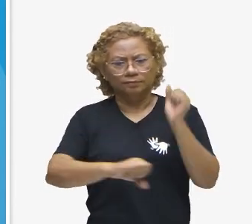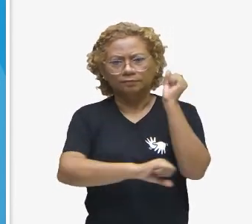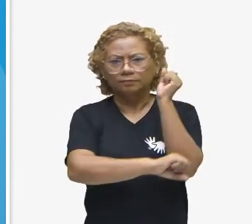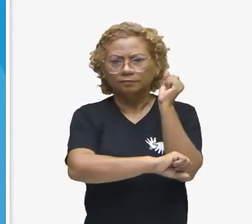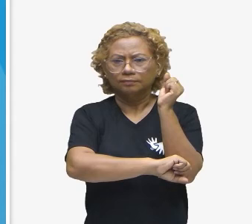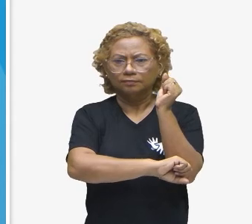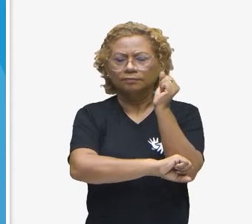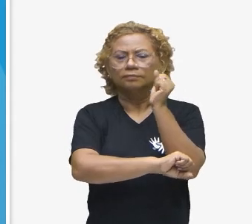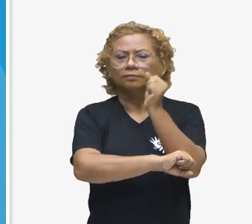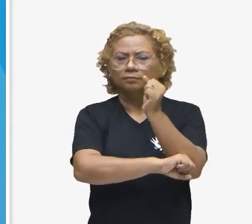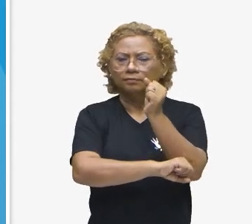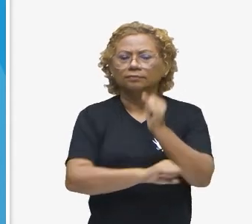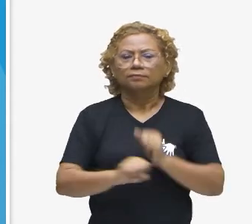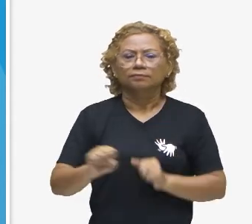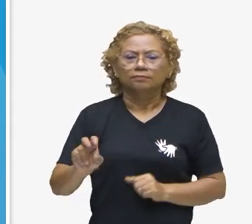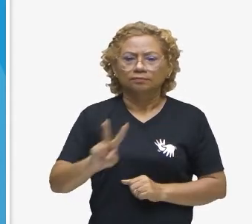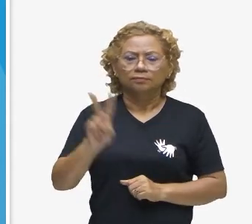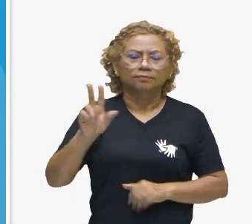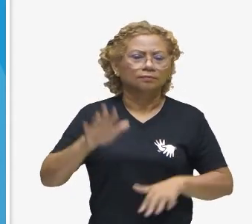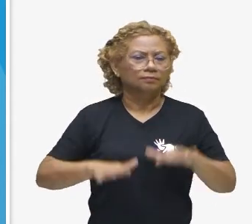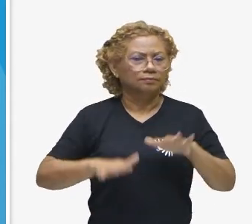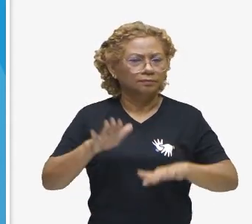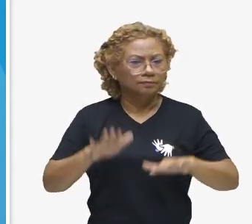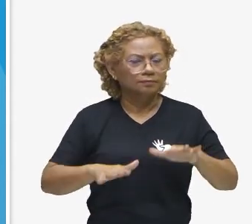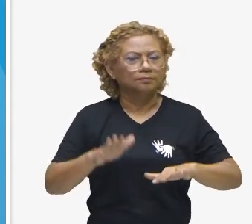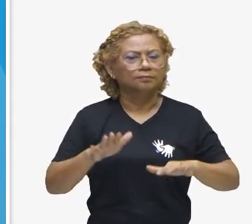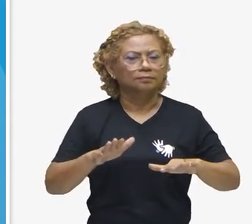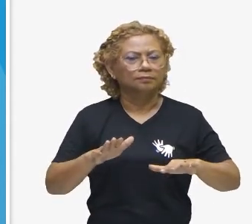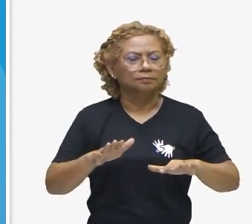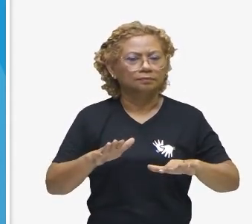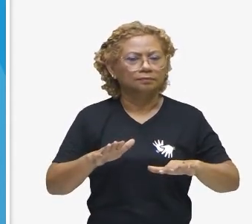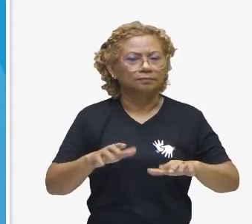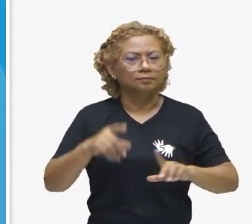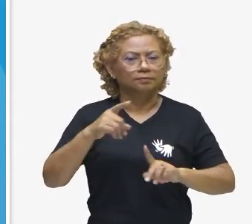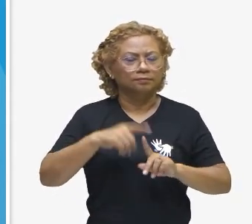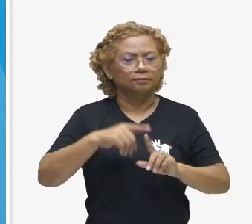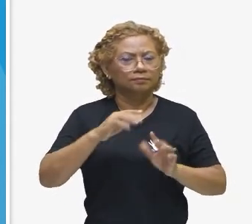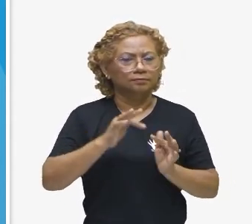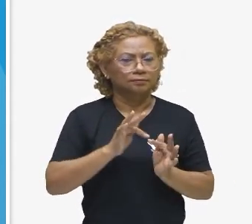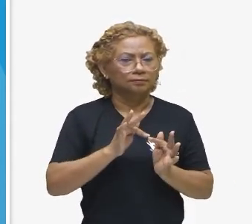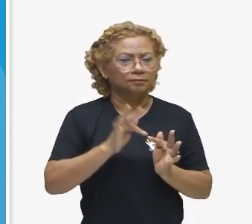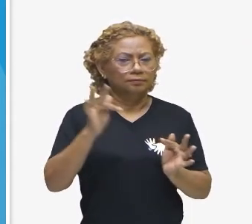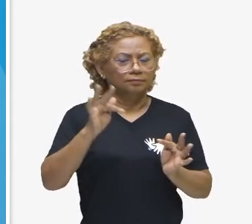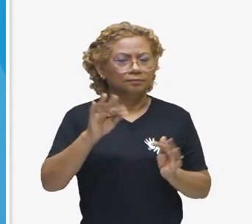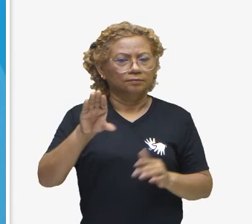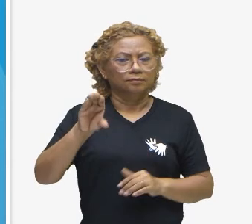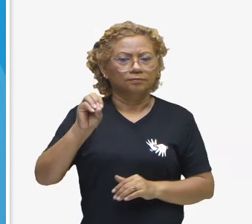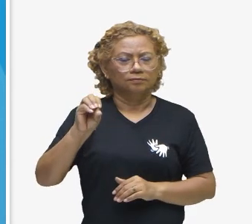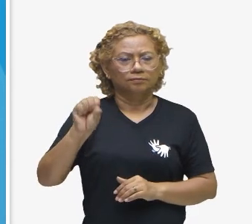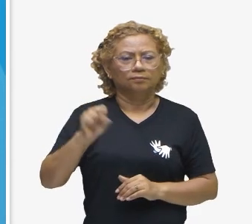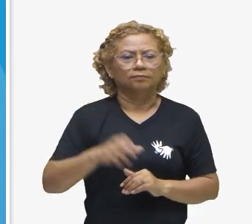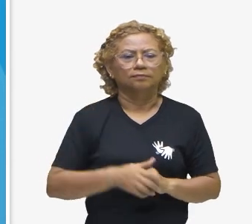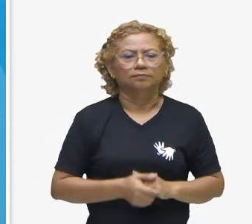valores que tem aqui, dependendo do caso da função cosseno. Vejam outro exemplo.